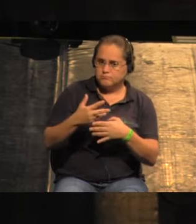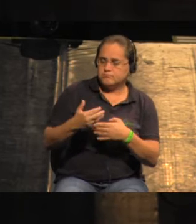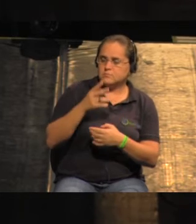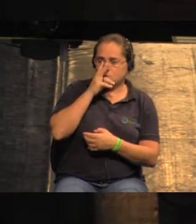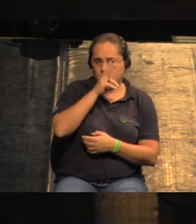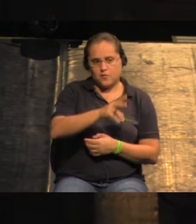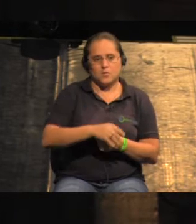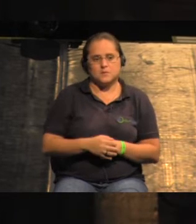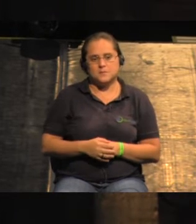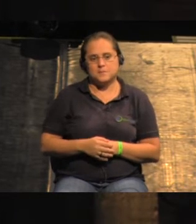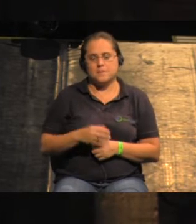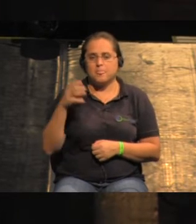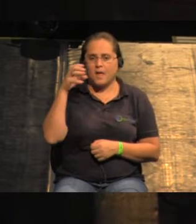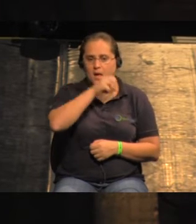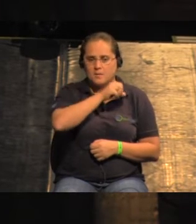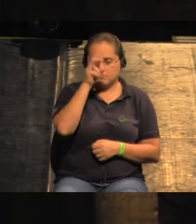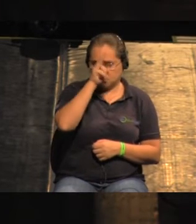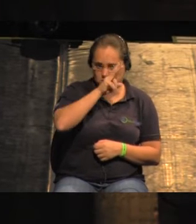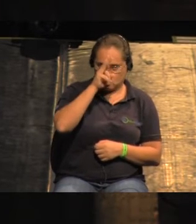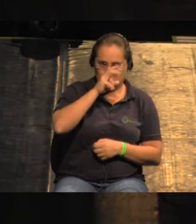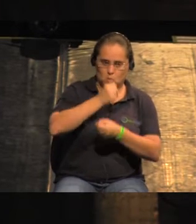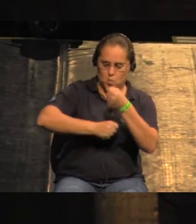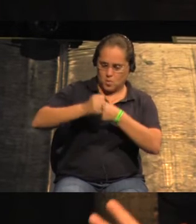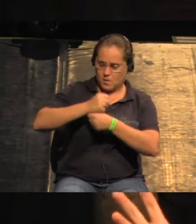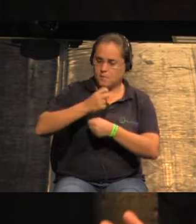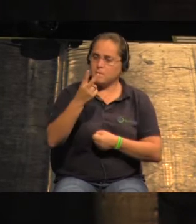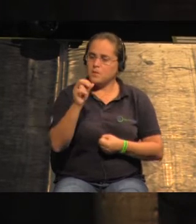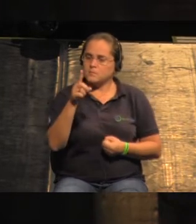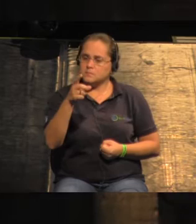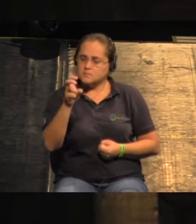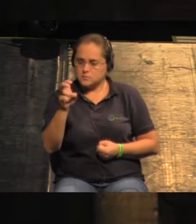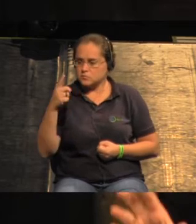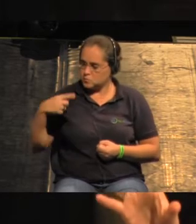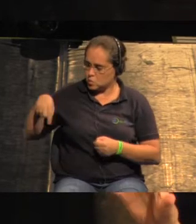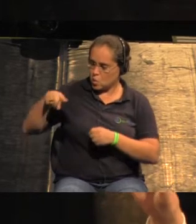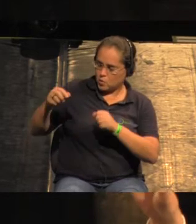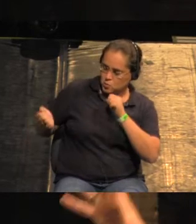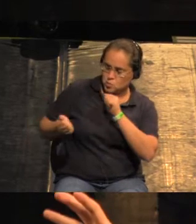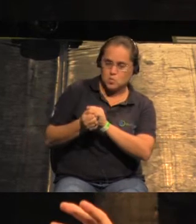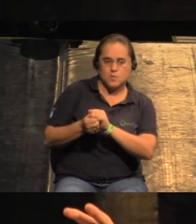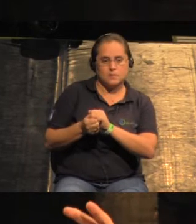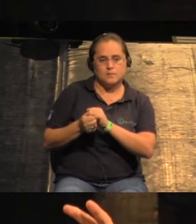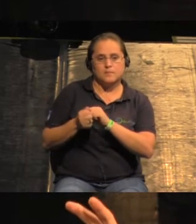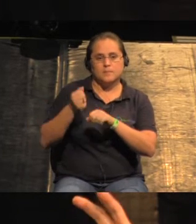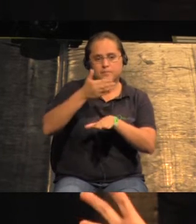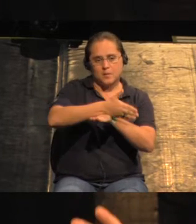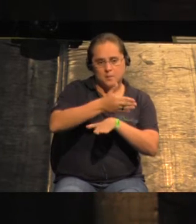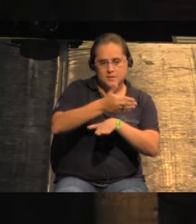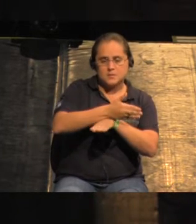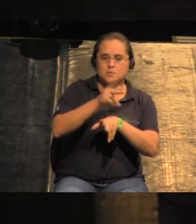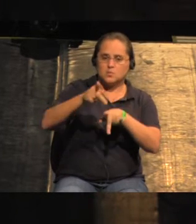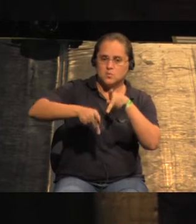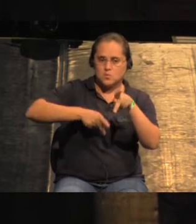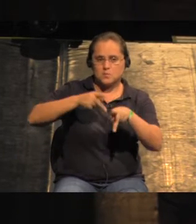de tecidos urbanos mais sadios. Uma rápida história, o ano passado, nós juntos com o Triptych,